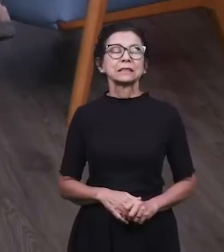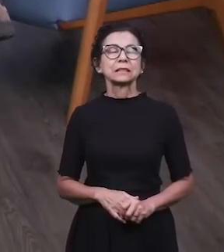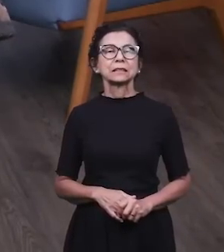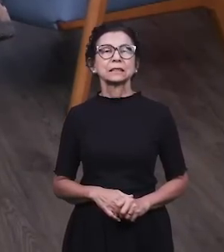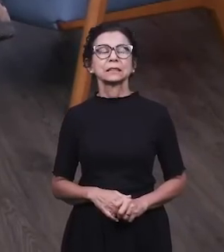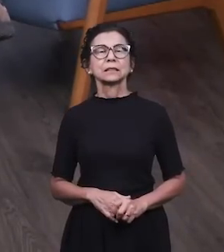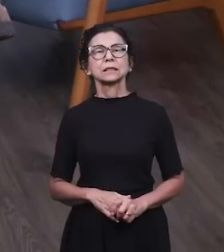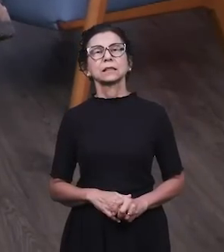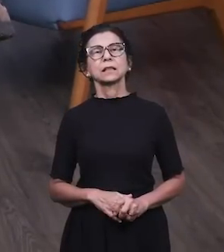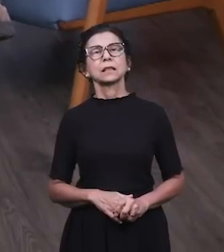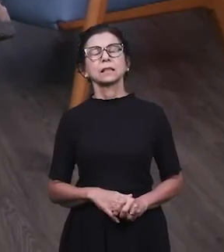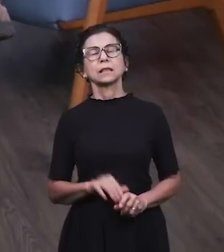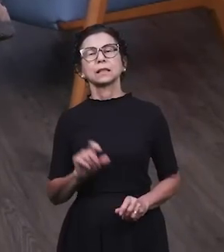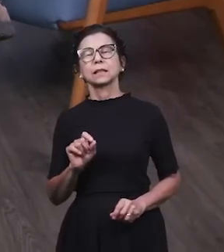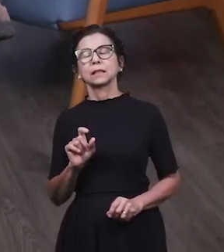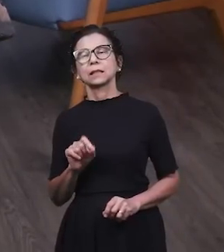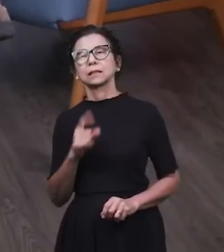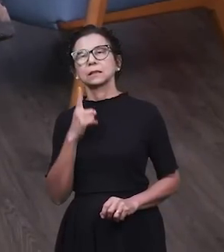se destacar